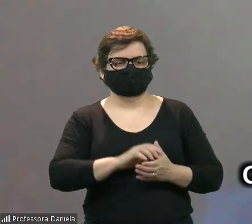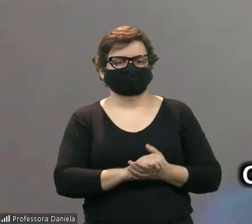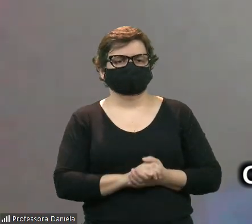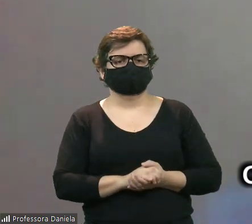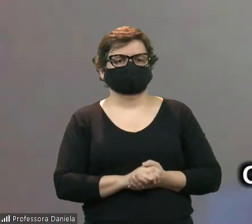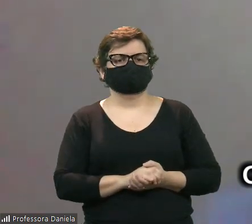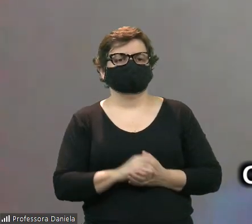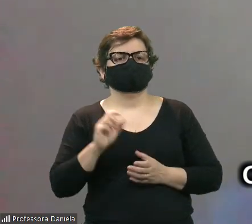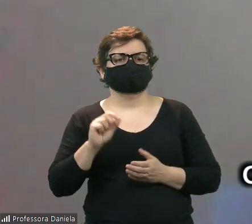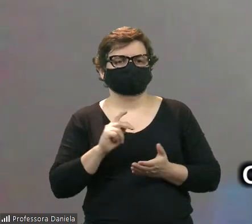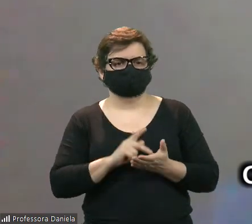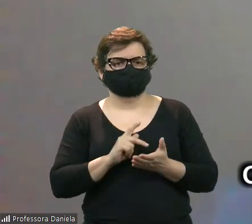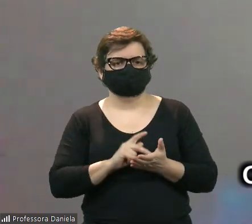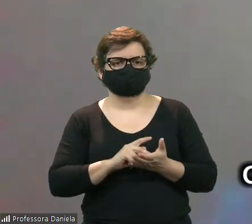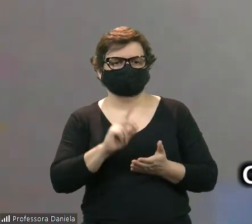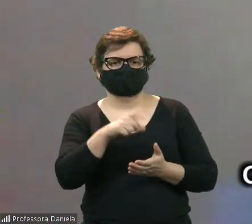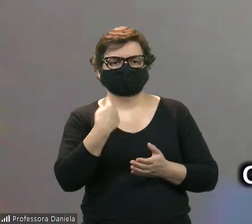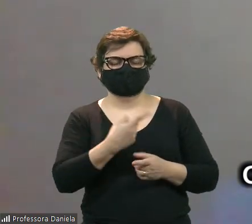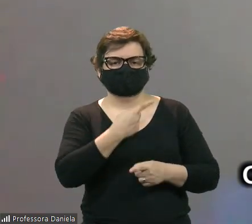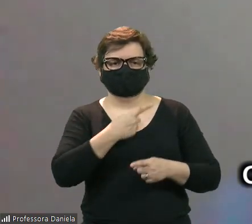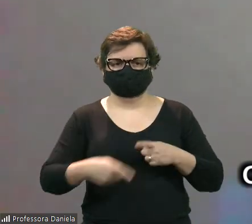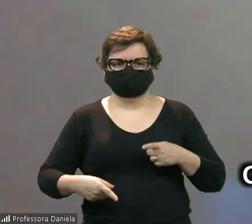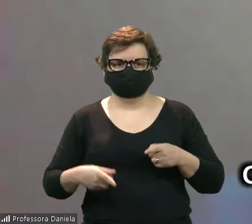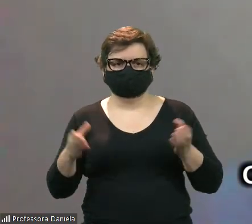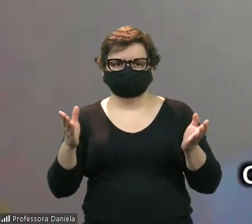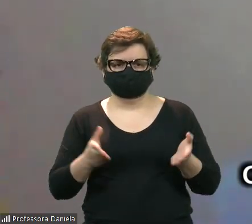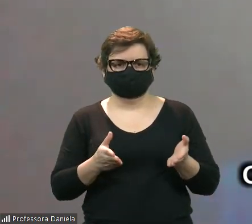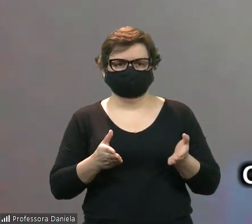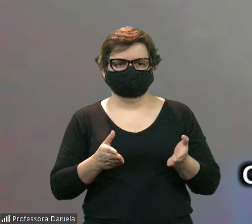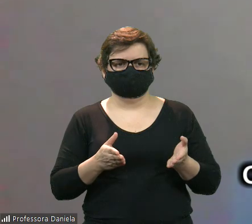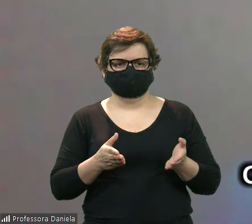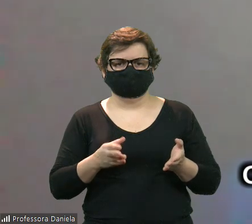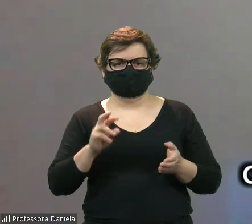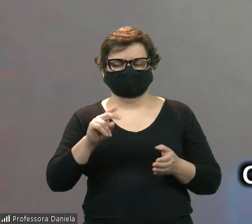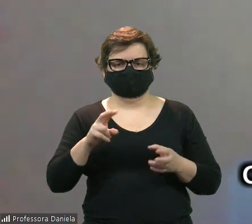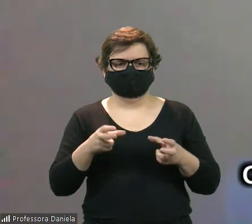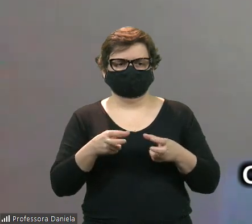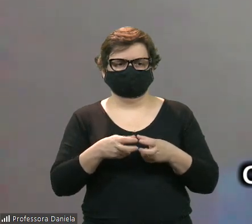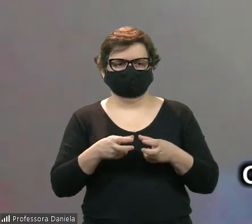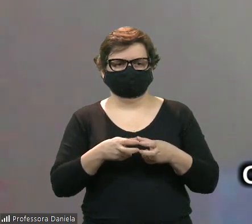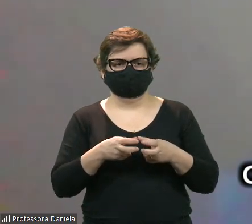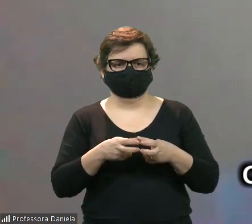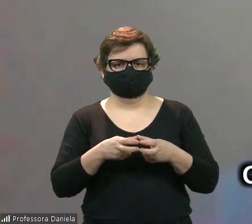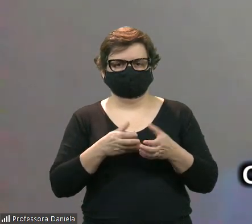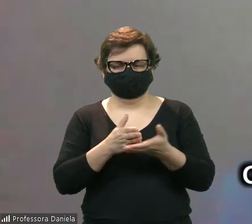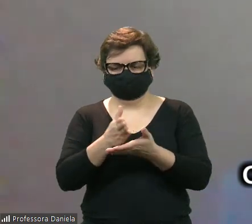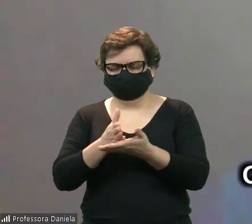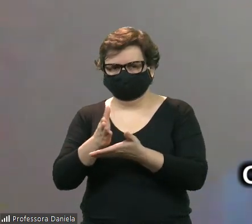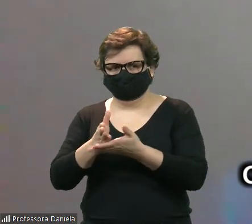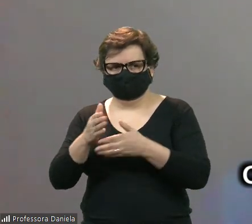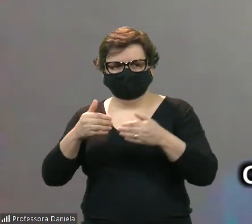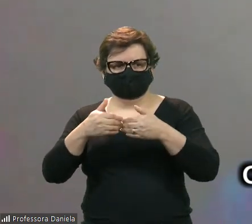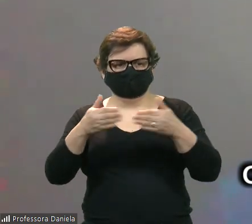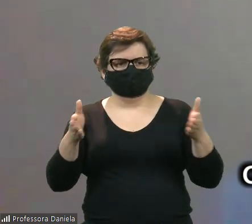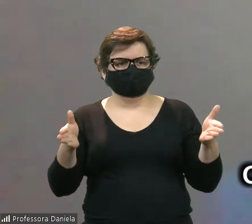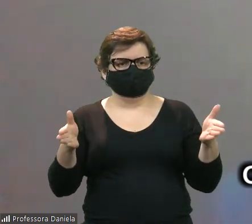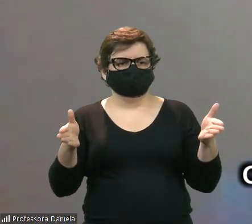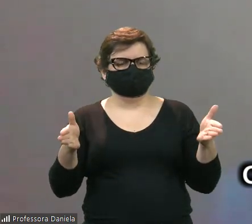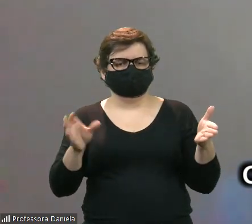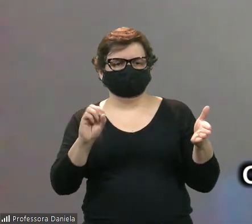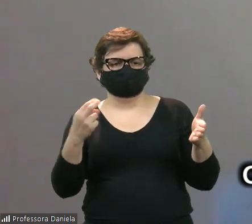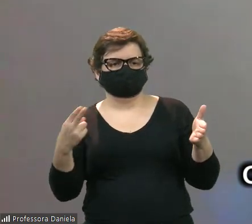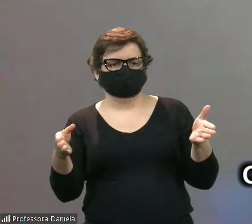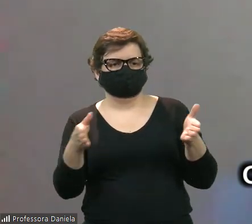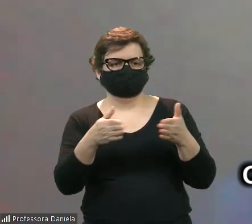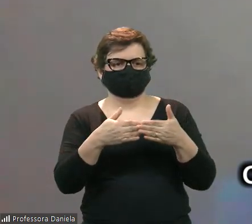que realmente a gente não pode, nesse momento, como Câmara Municipal, interferir nessa abertura do comércio, embora